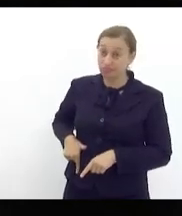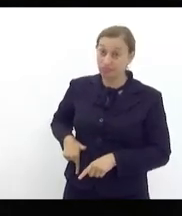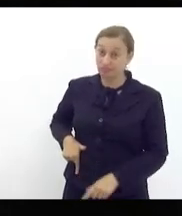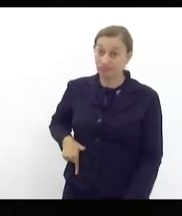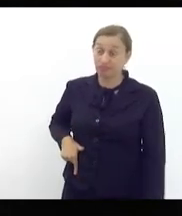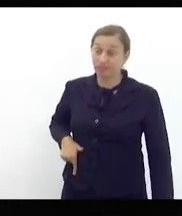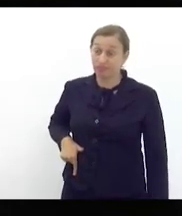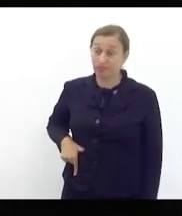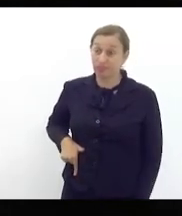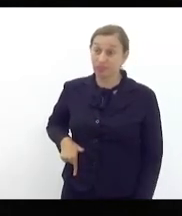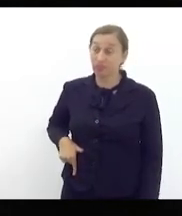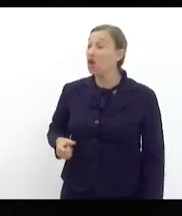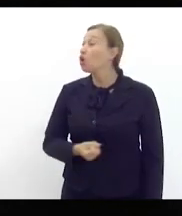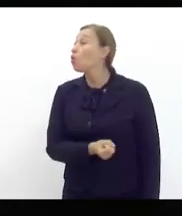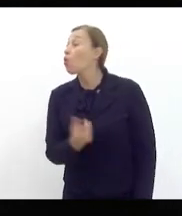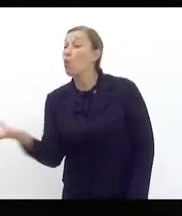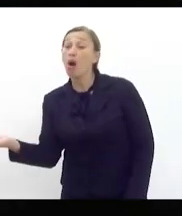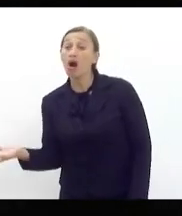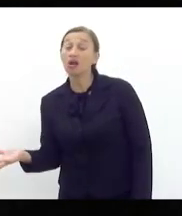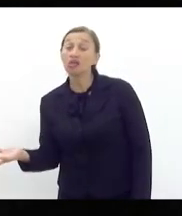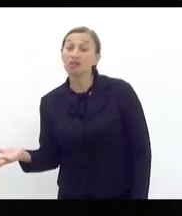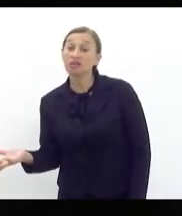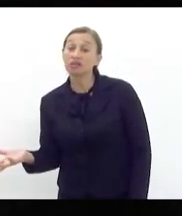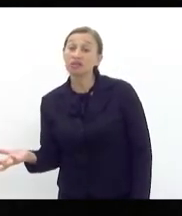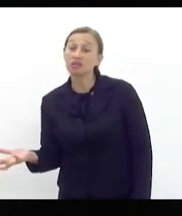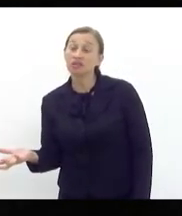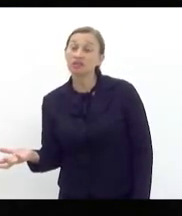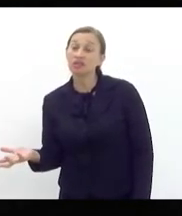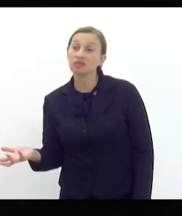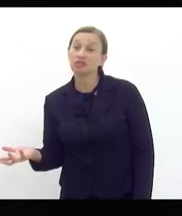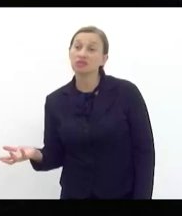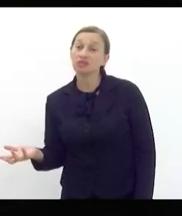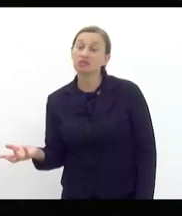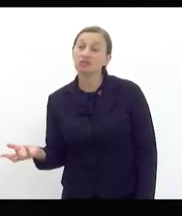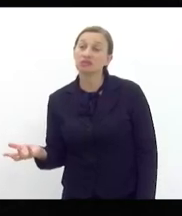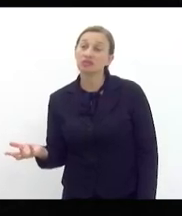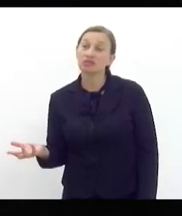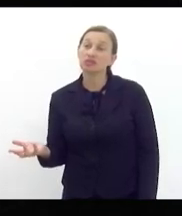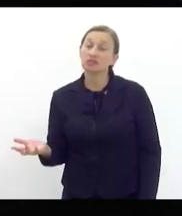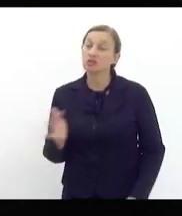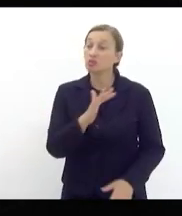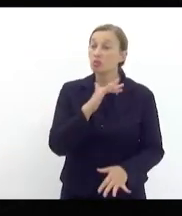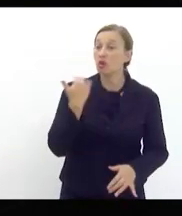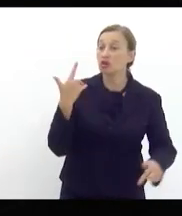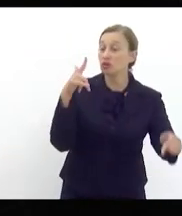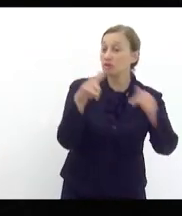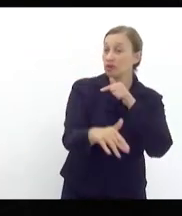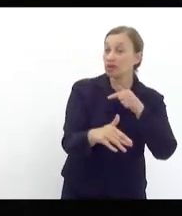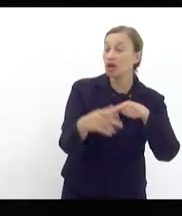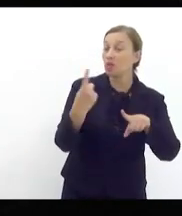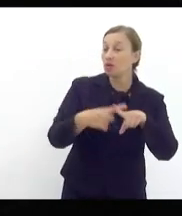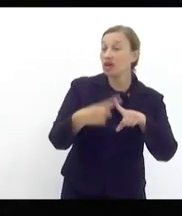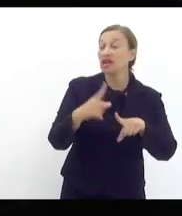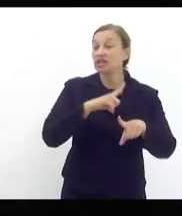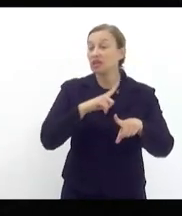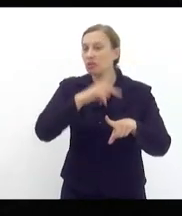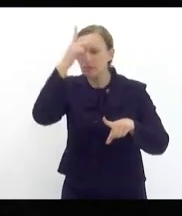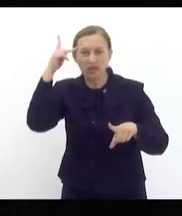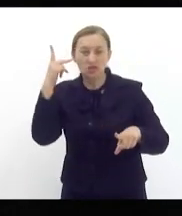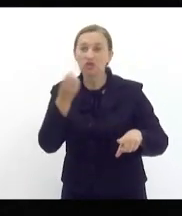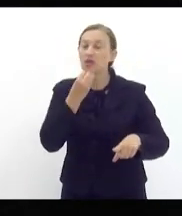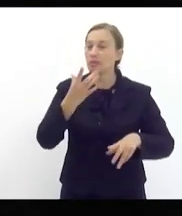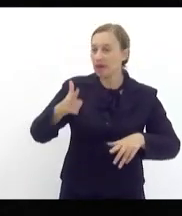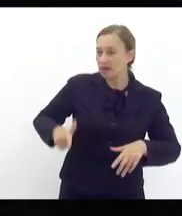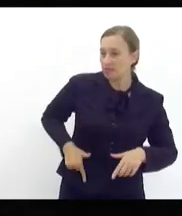quantas tragédias foram foram interrompidas porque tinha alguém de bem armado